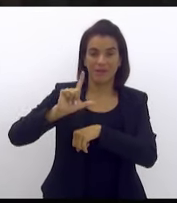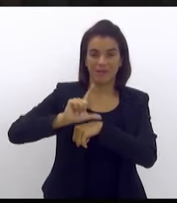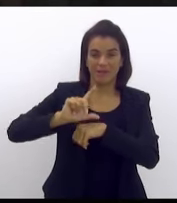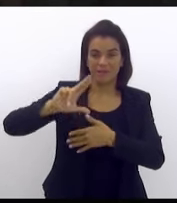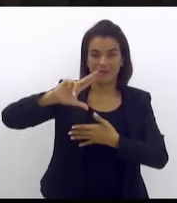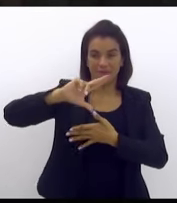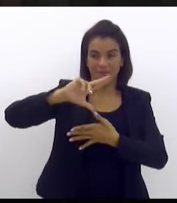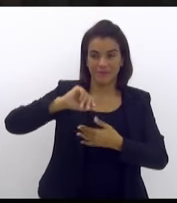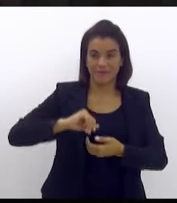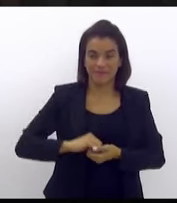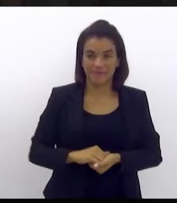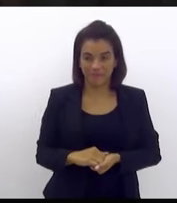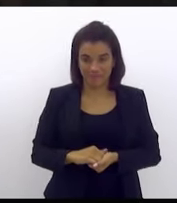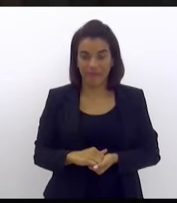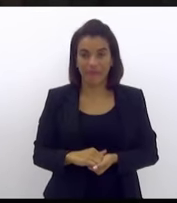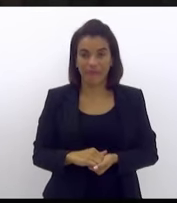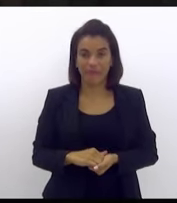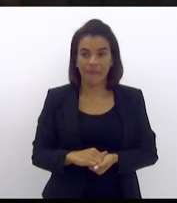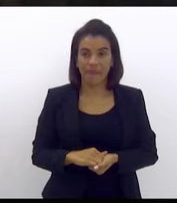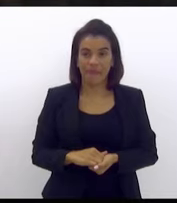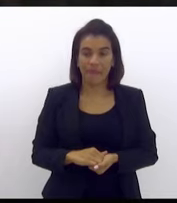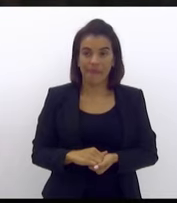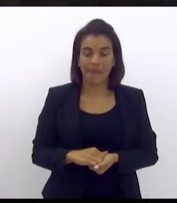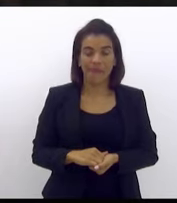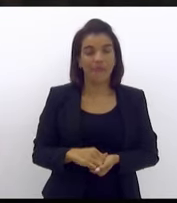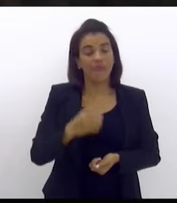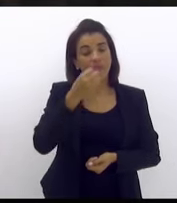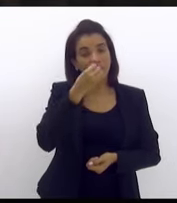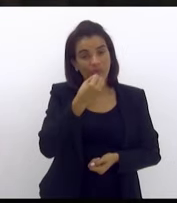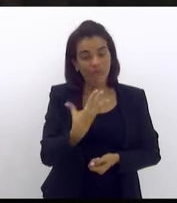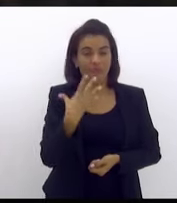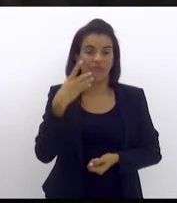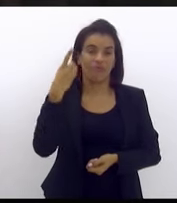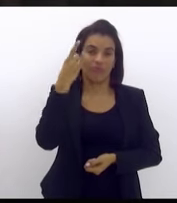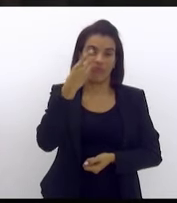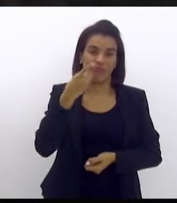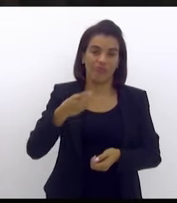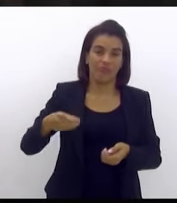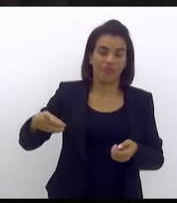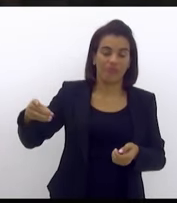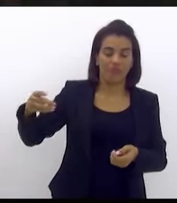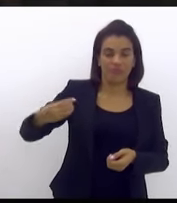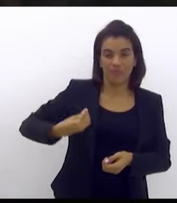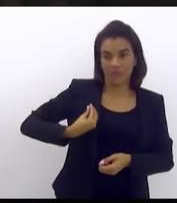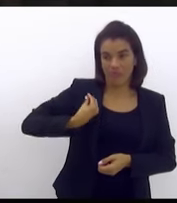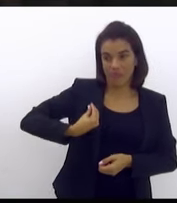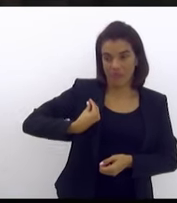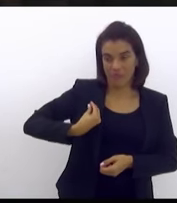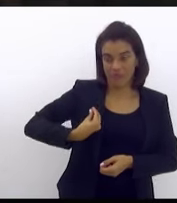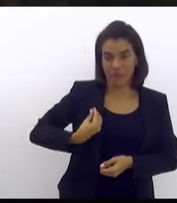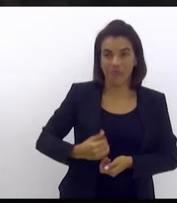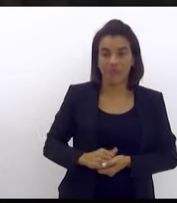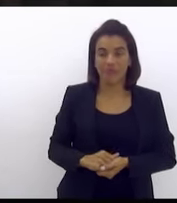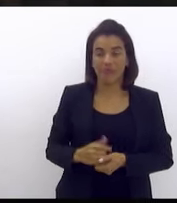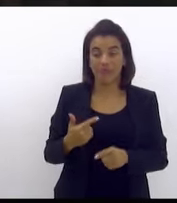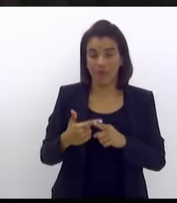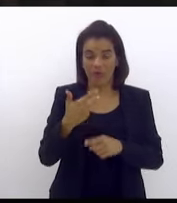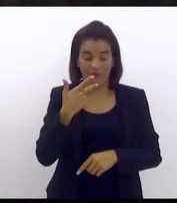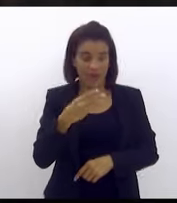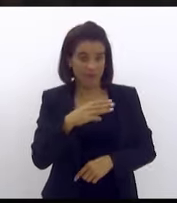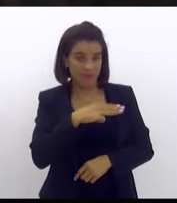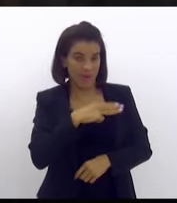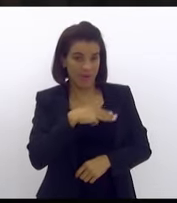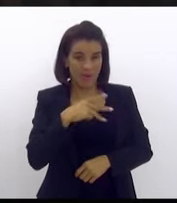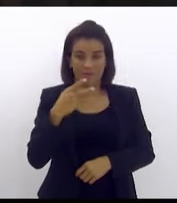Américas. E foi bom a deputada Lucinha chegar, porque o que eu falava de Madureira, o que eu falava